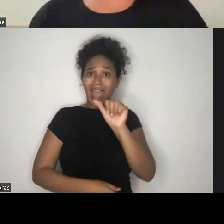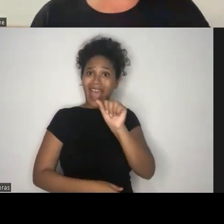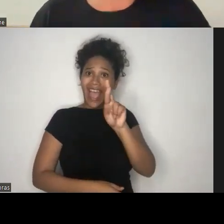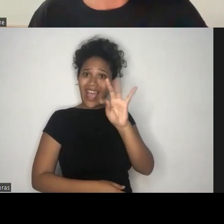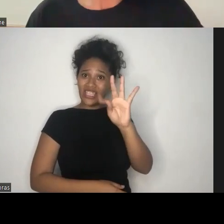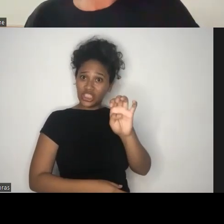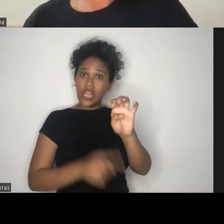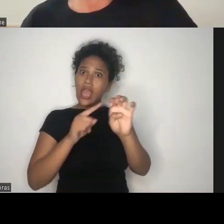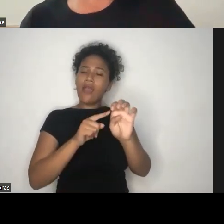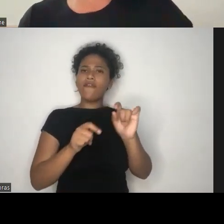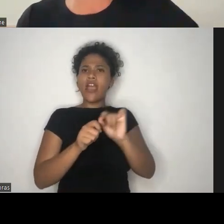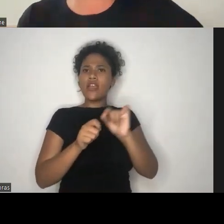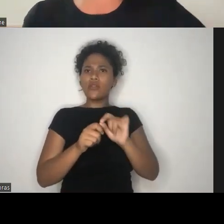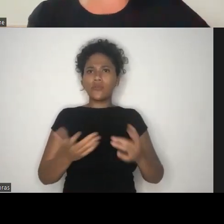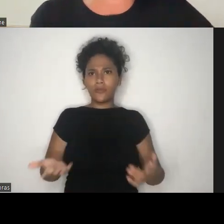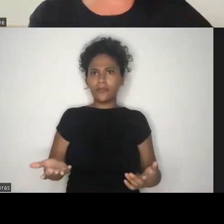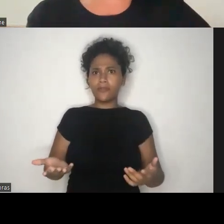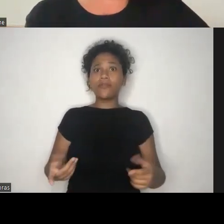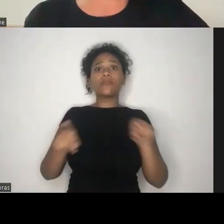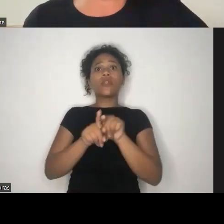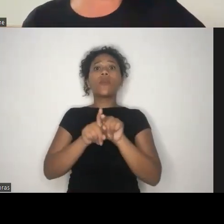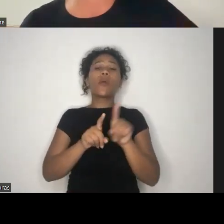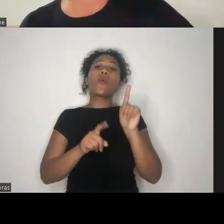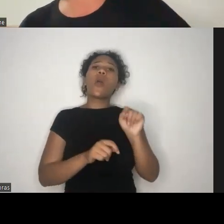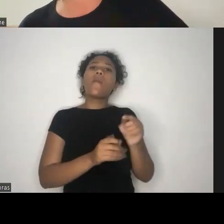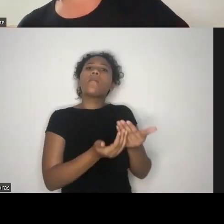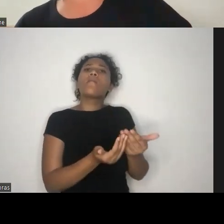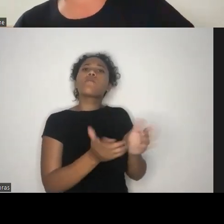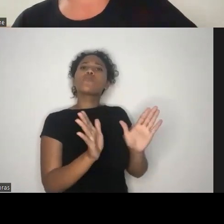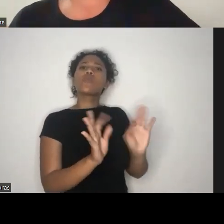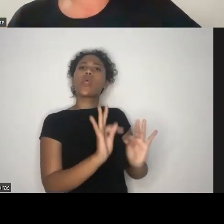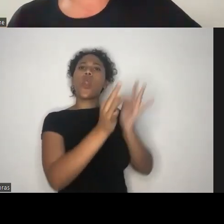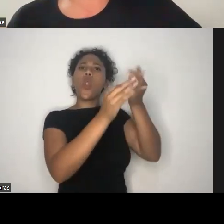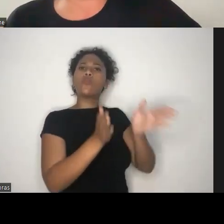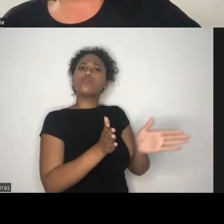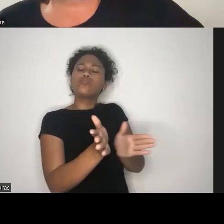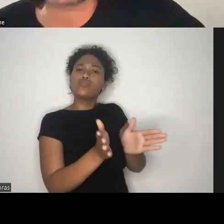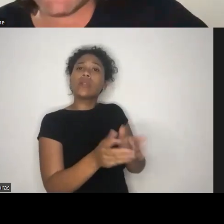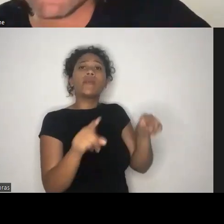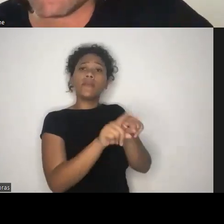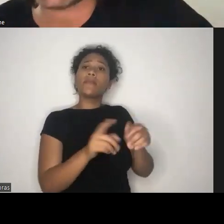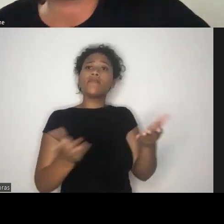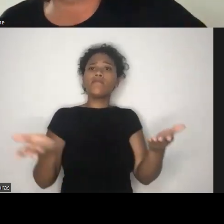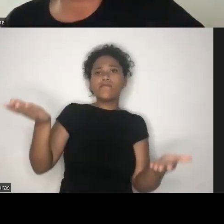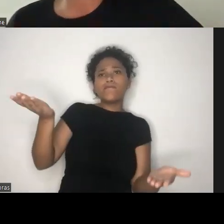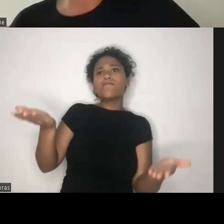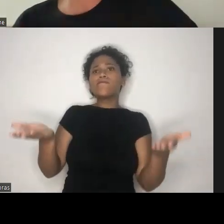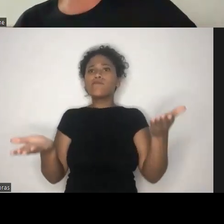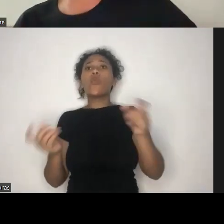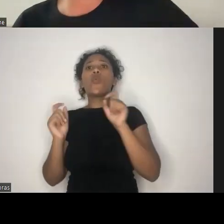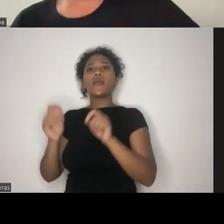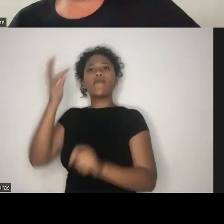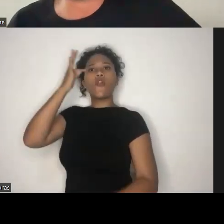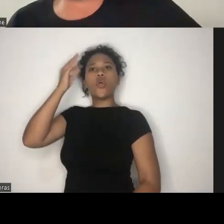realizada e a questão do acesso tecnológico está também caminhando de mãos dadas com acesso